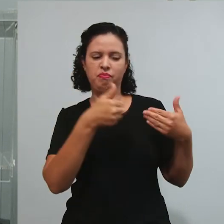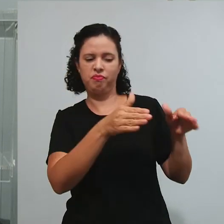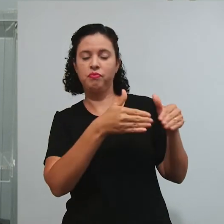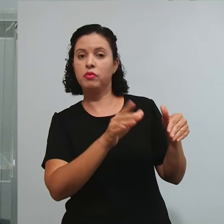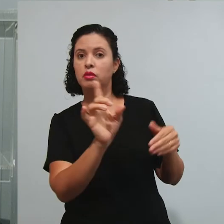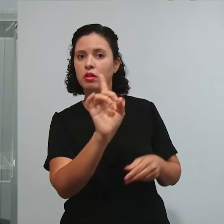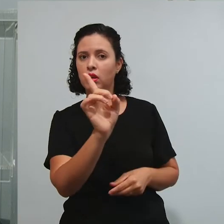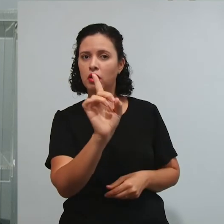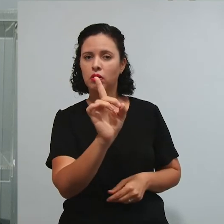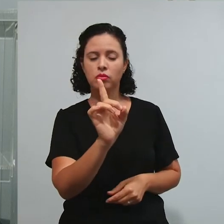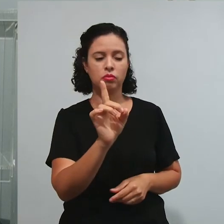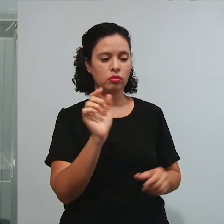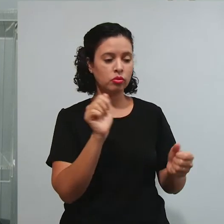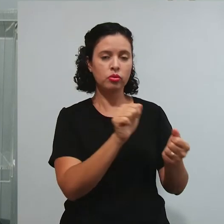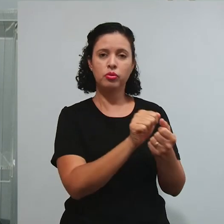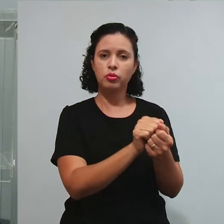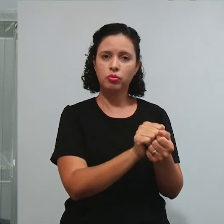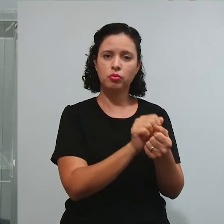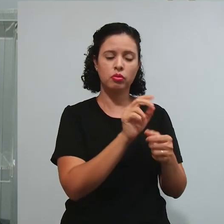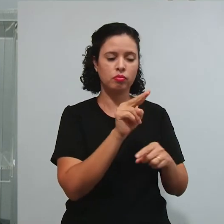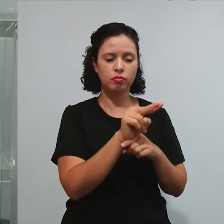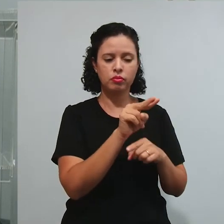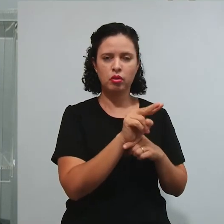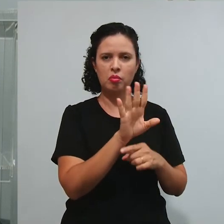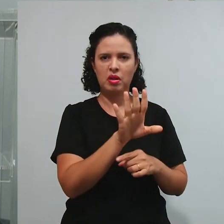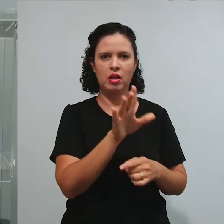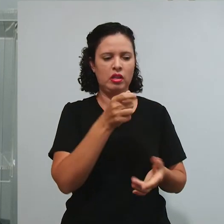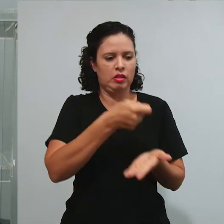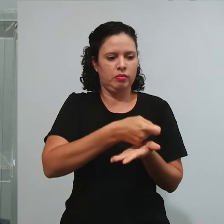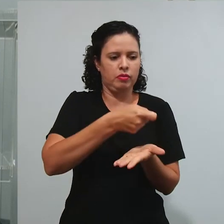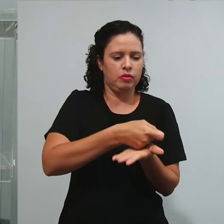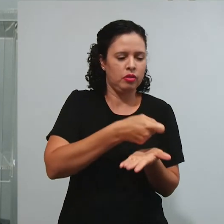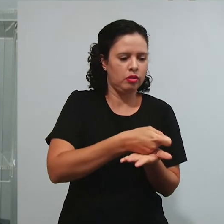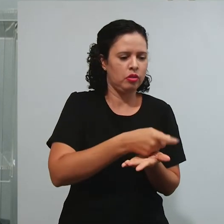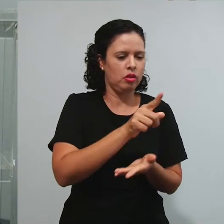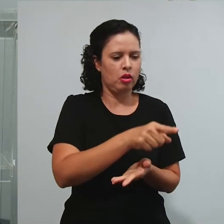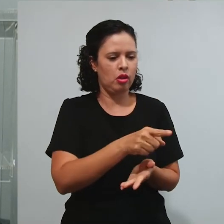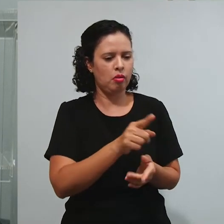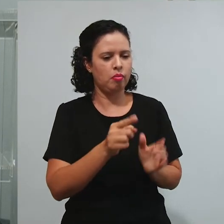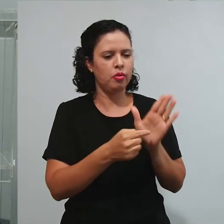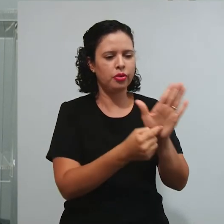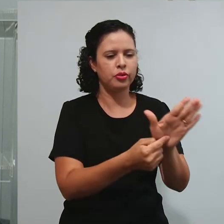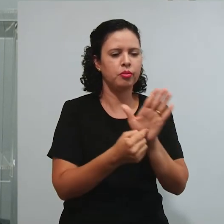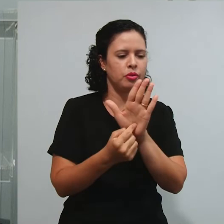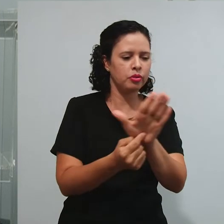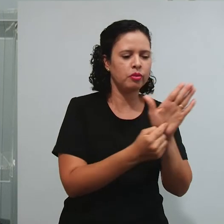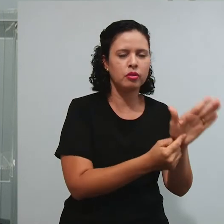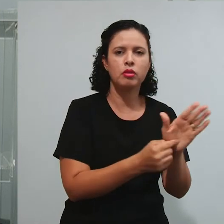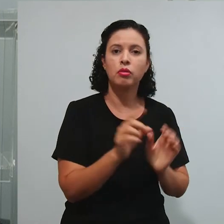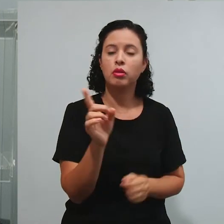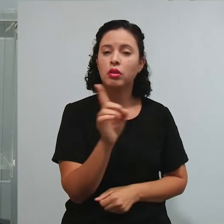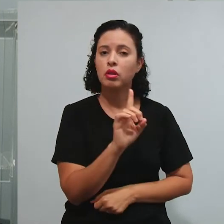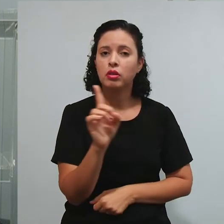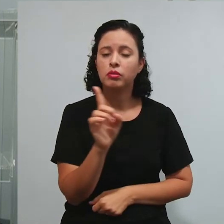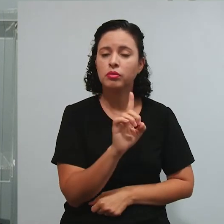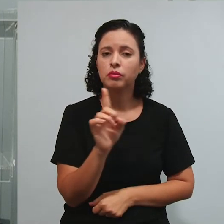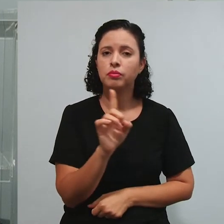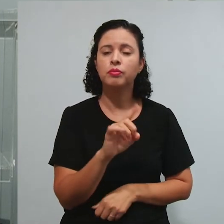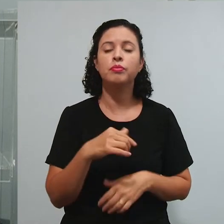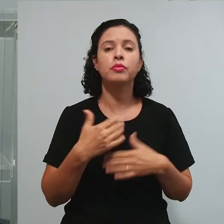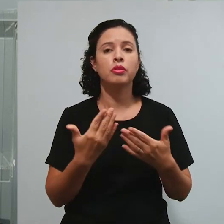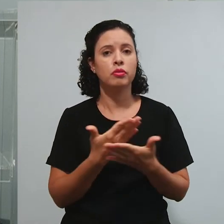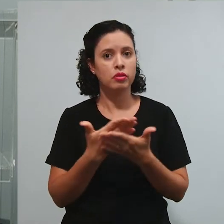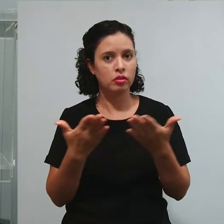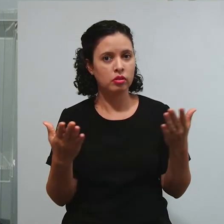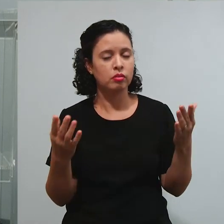esquecer. Não, a chefia vai acompanhar, mas não precisa estar o tempo todo conduzindo, dizendo o que eles têm que fazer. Então, como